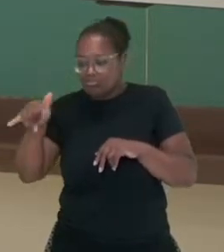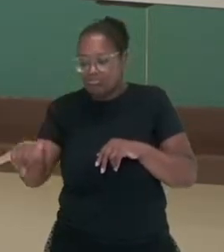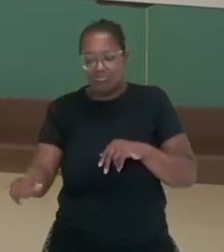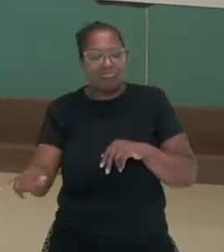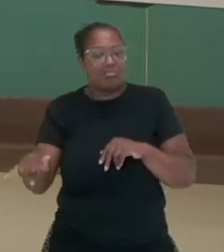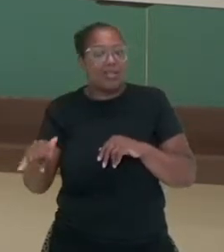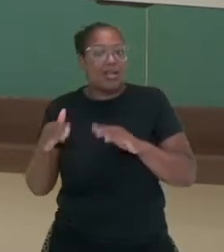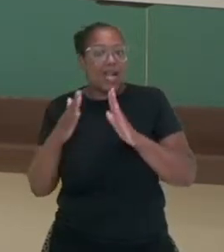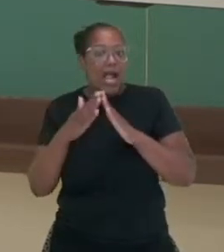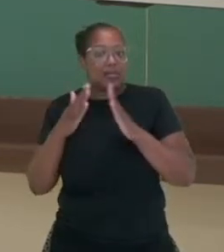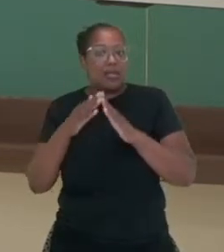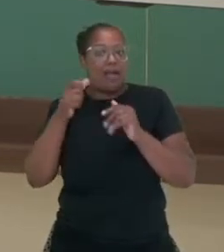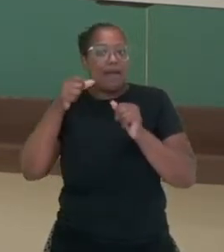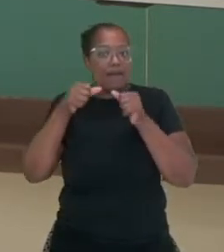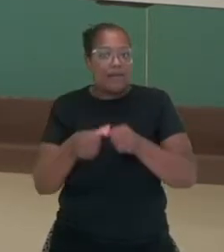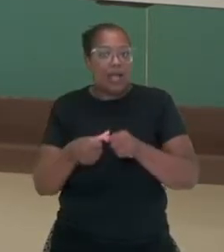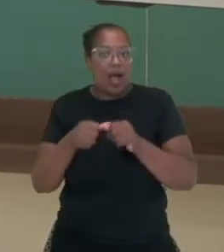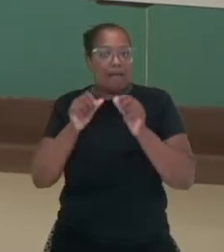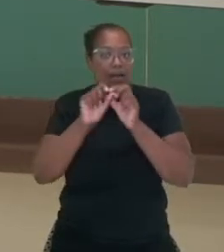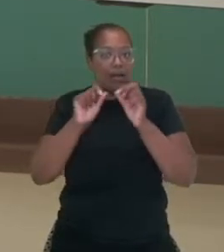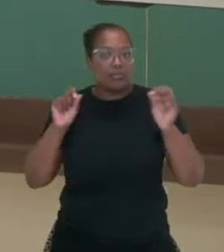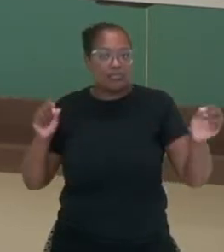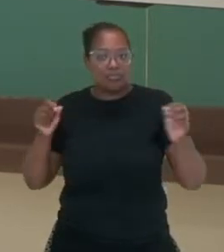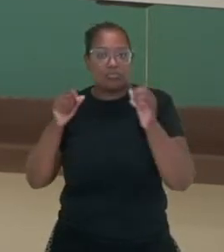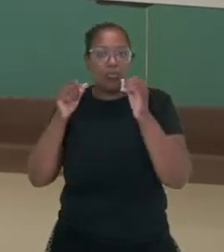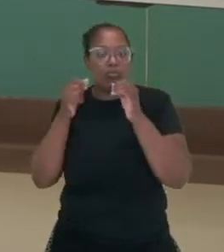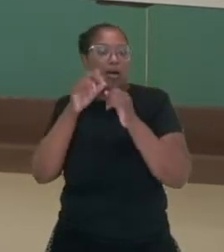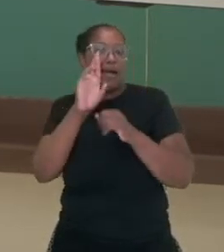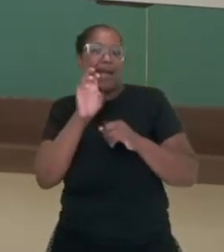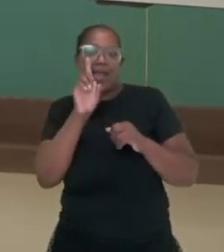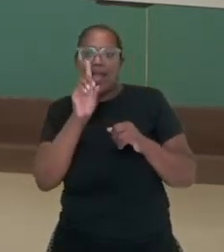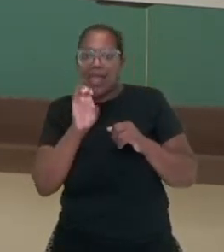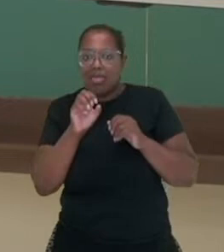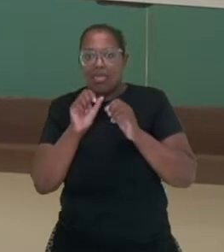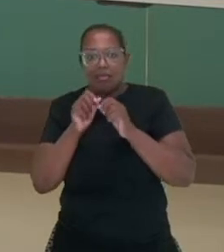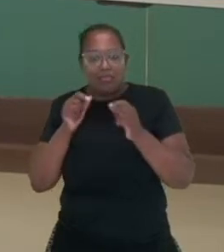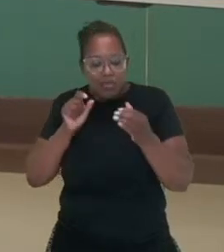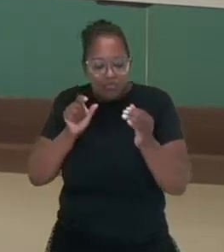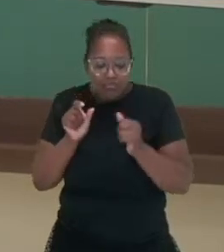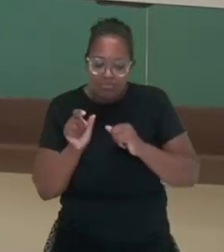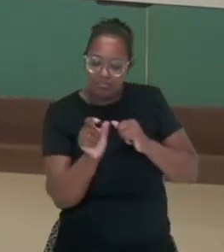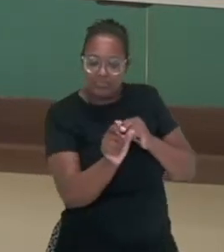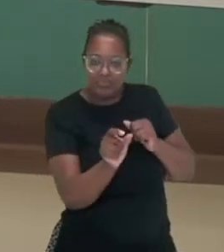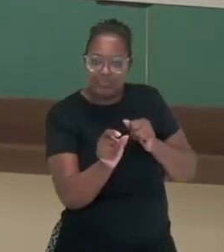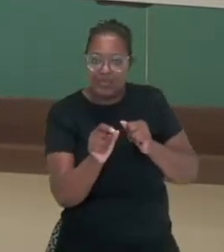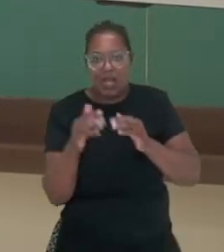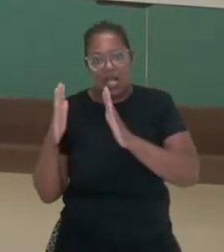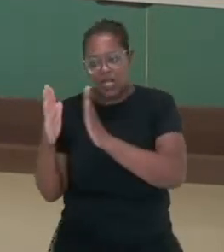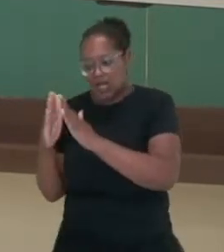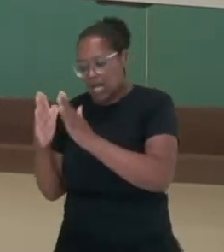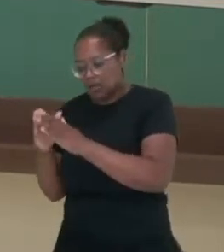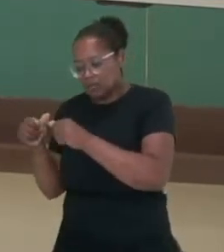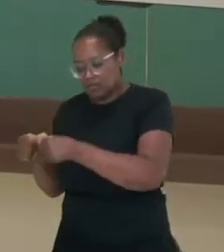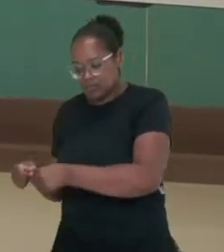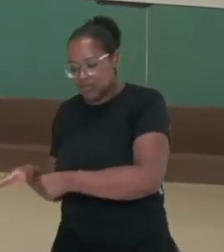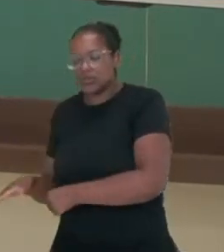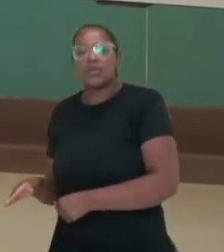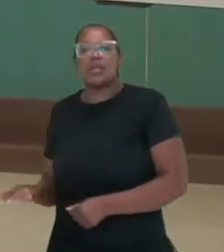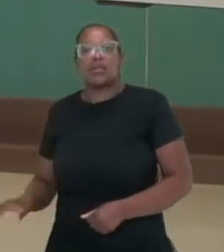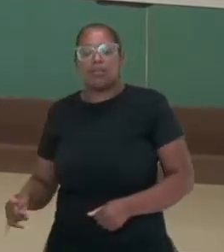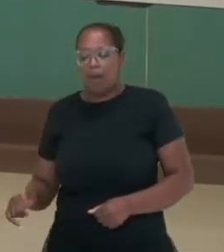tinha que ser ligado por cabos a uma rede telefônica e você conversava com uma outra